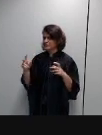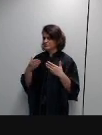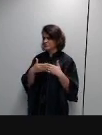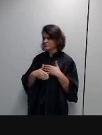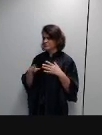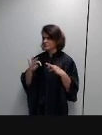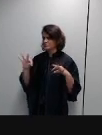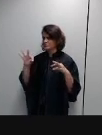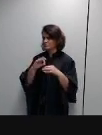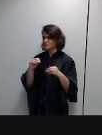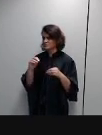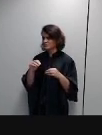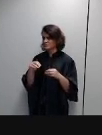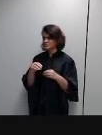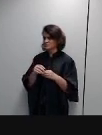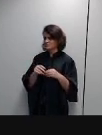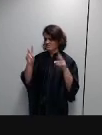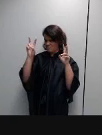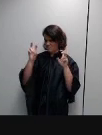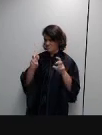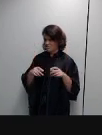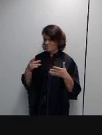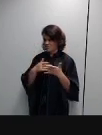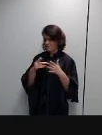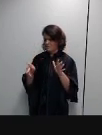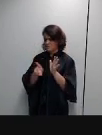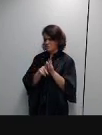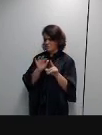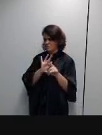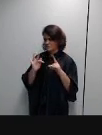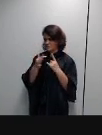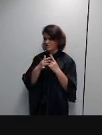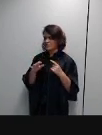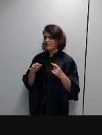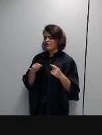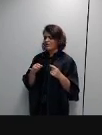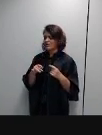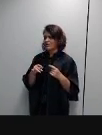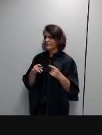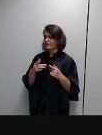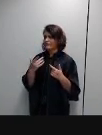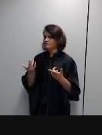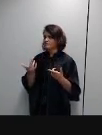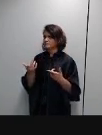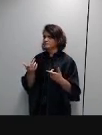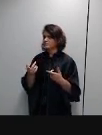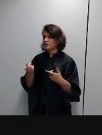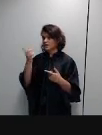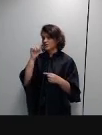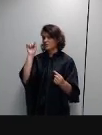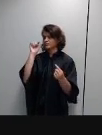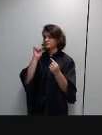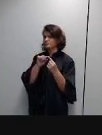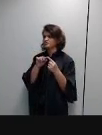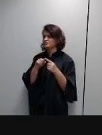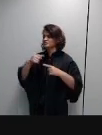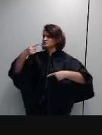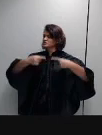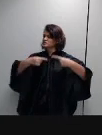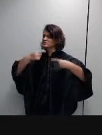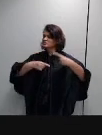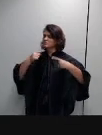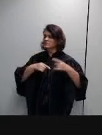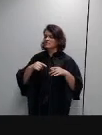sendo cobrados nessa execução fiscal elas estão sendo objeto de debate neste outro